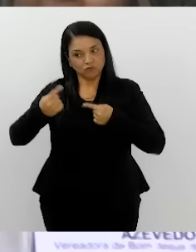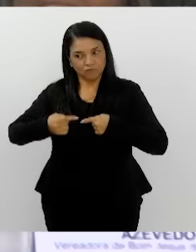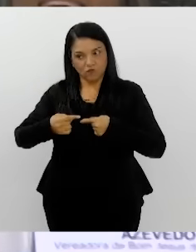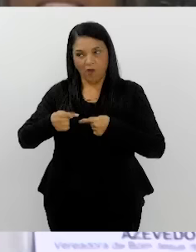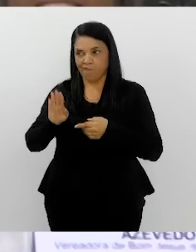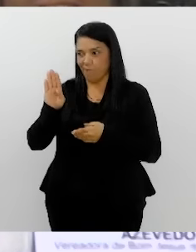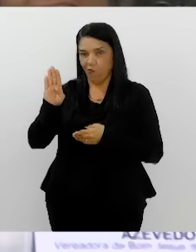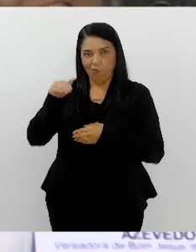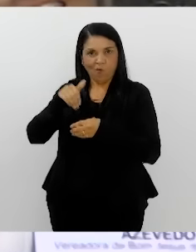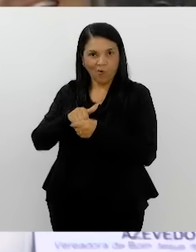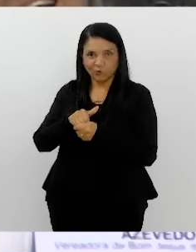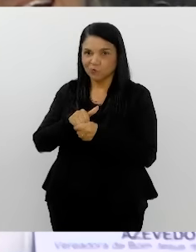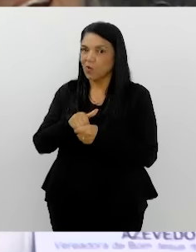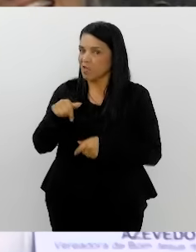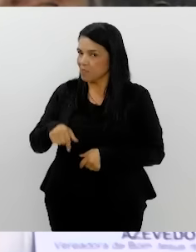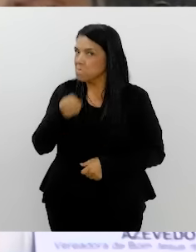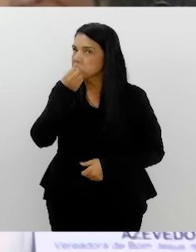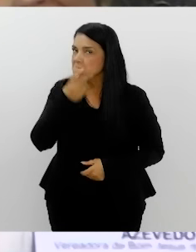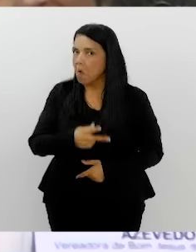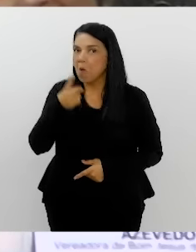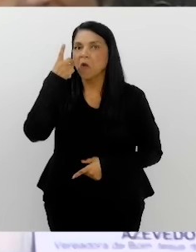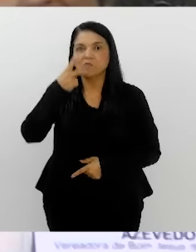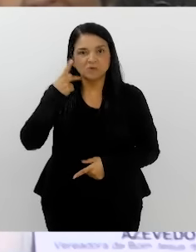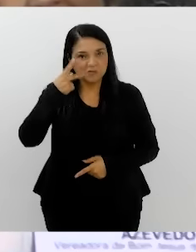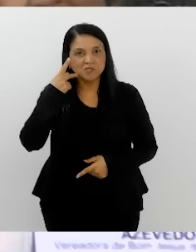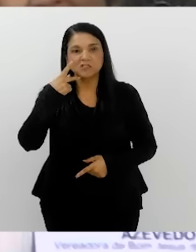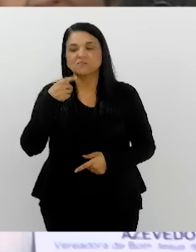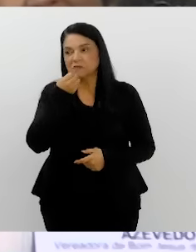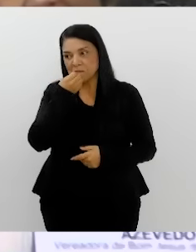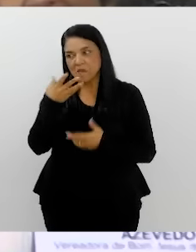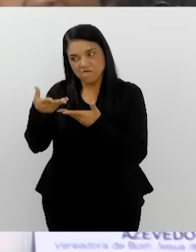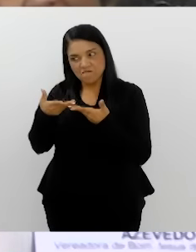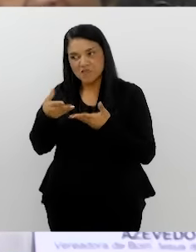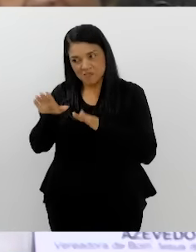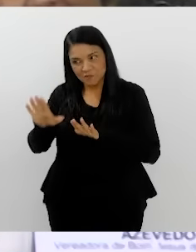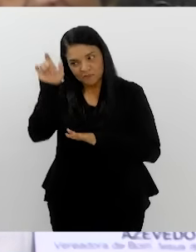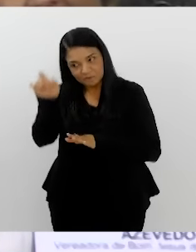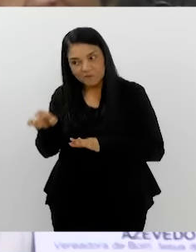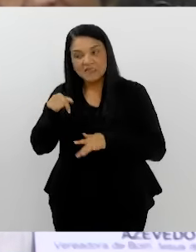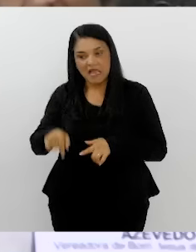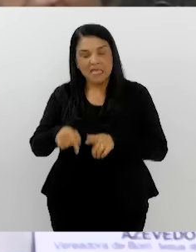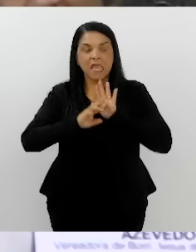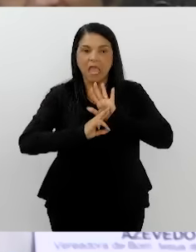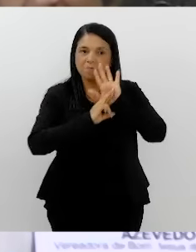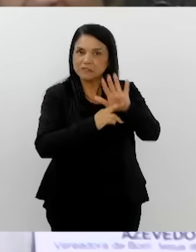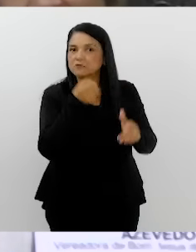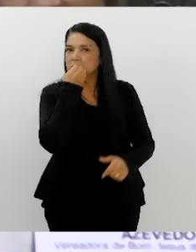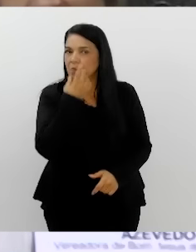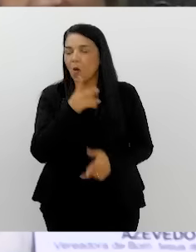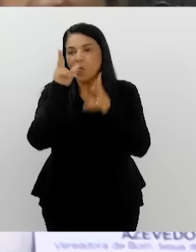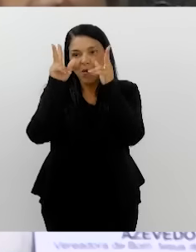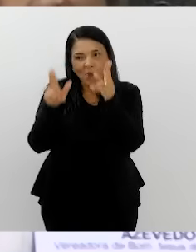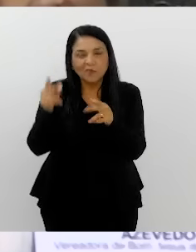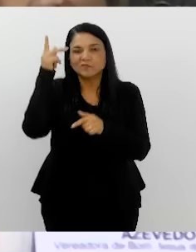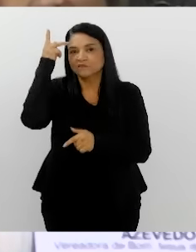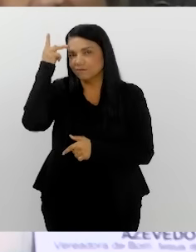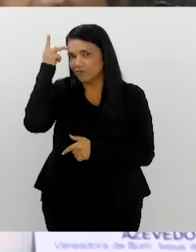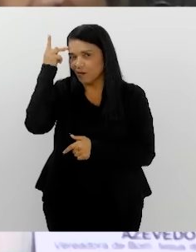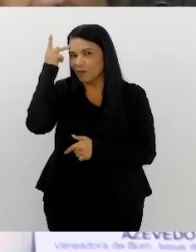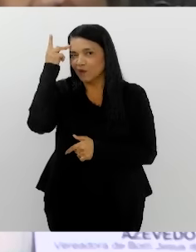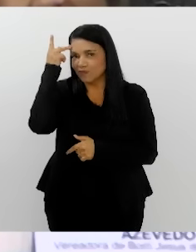bons parlamentares aqui. O senhor será sempre bem-vindo, mas aqui nós temos bons representantes, assim como o senhor faz lá em São Paulo.